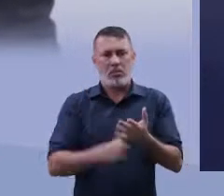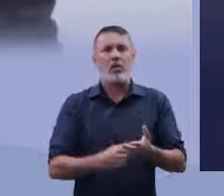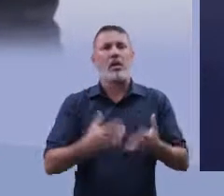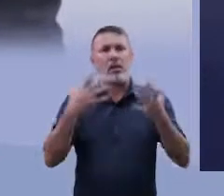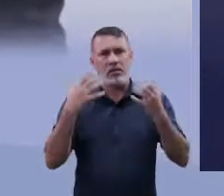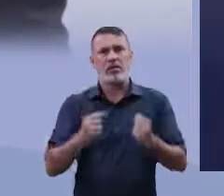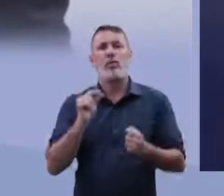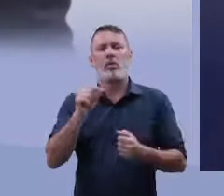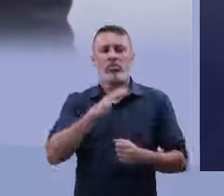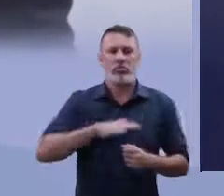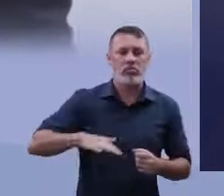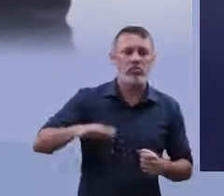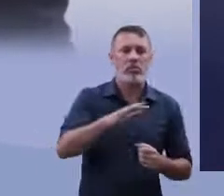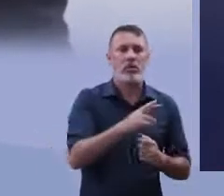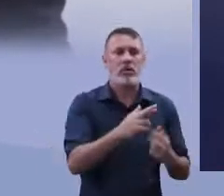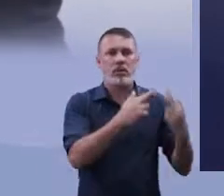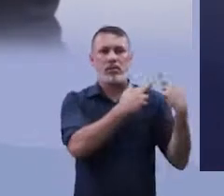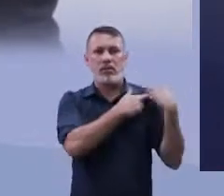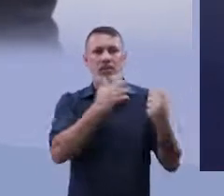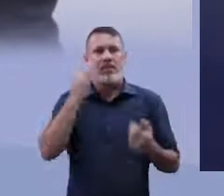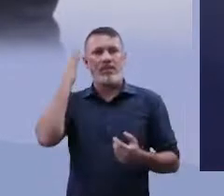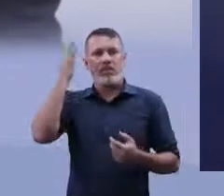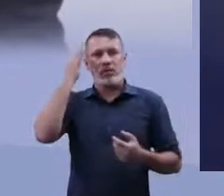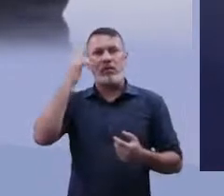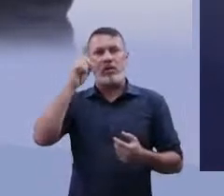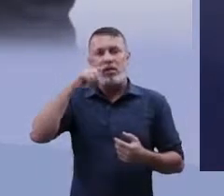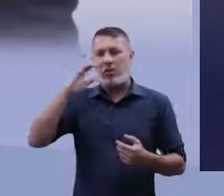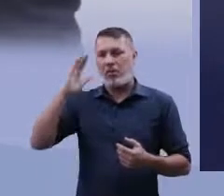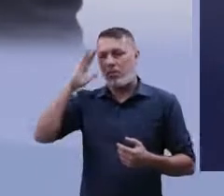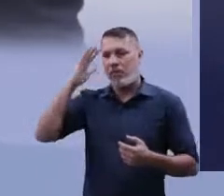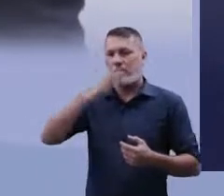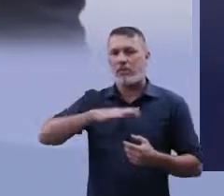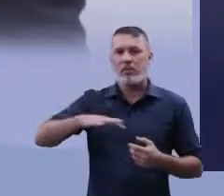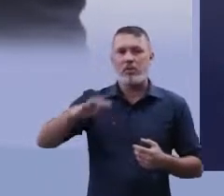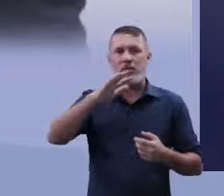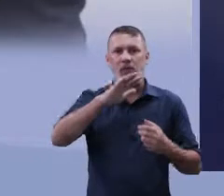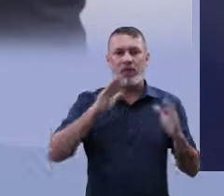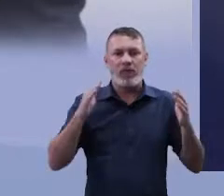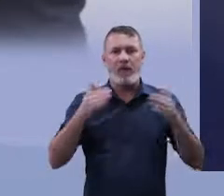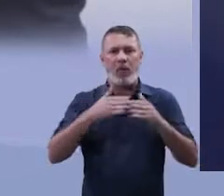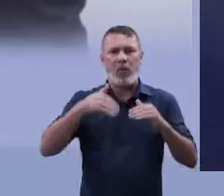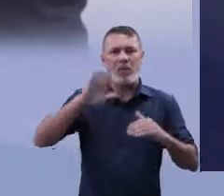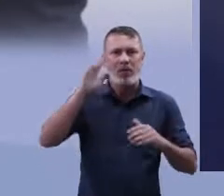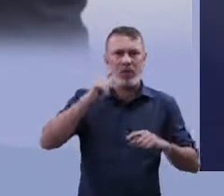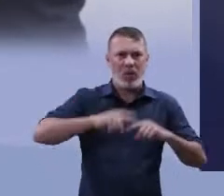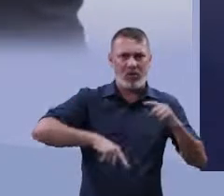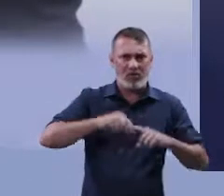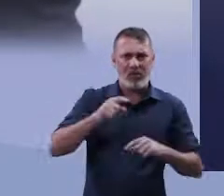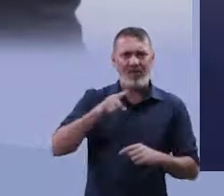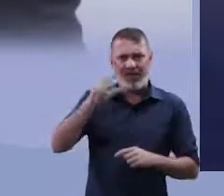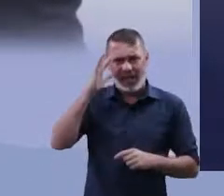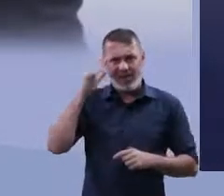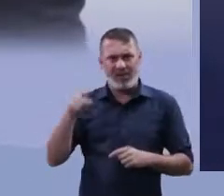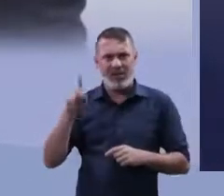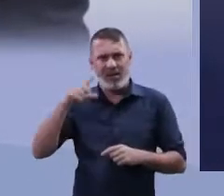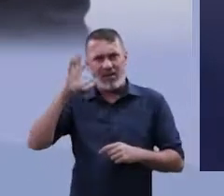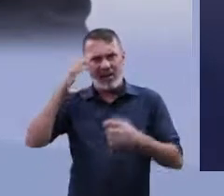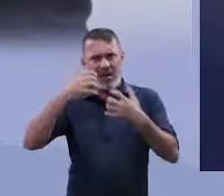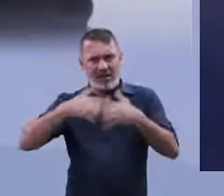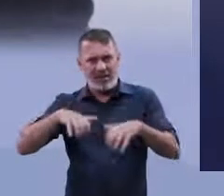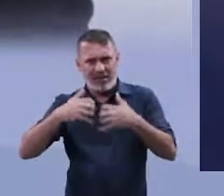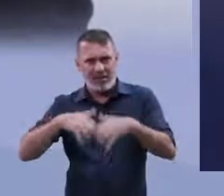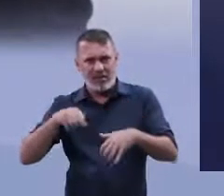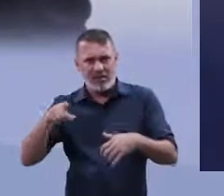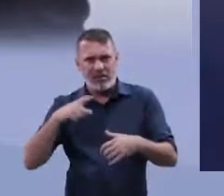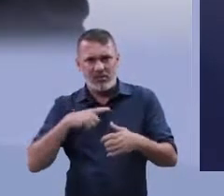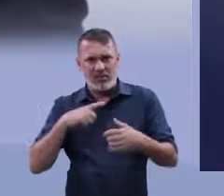que diz respeito às tarefas da filosofia na primazia das ideias em relação aos objetos? Será que é isso que Kant está dizendo? Ele está afirmando o racionalismo